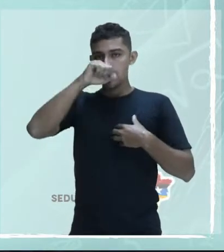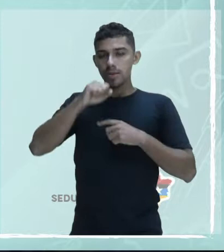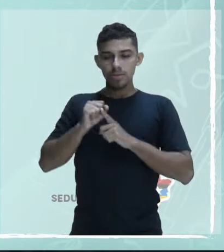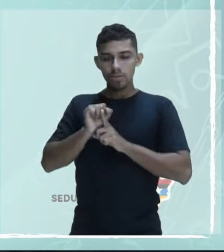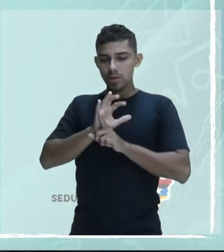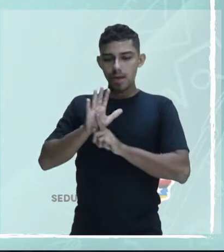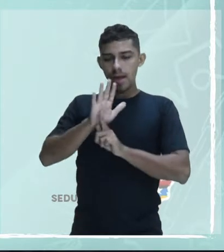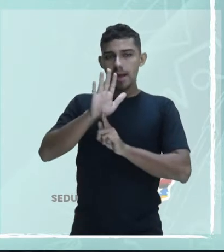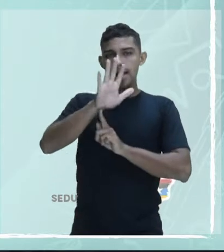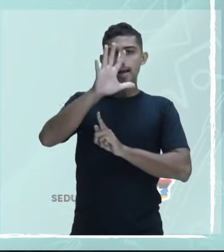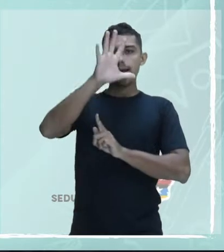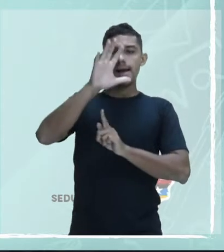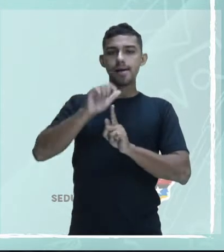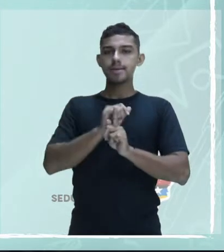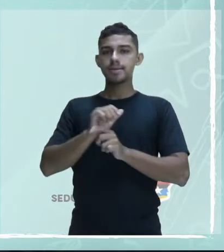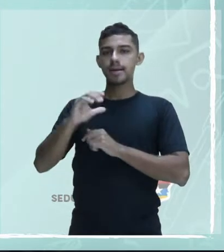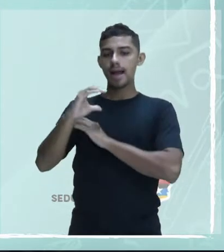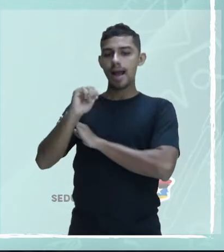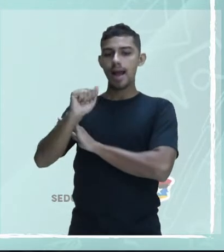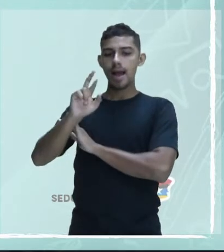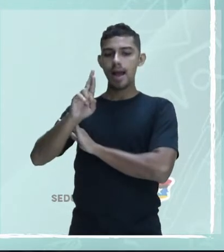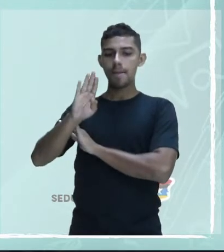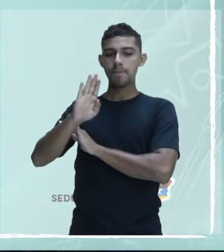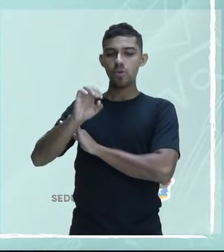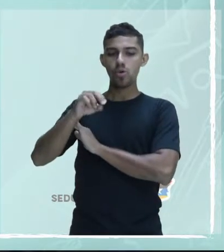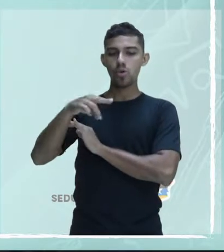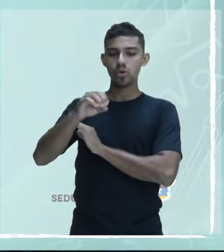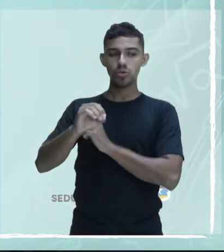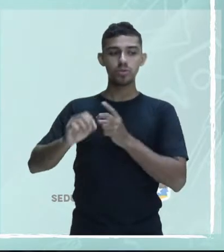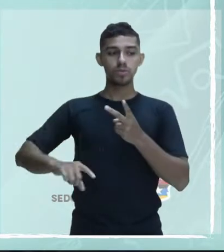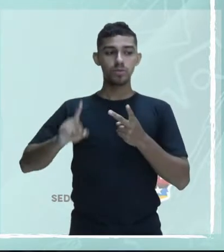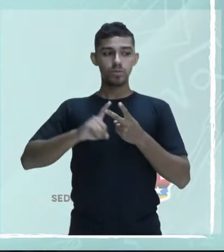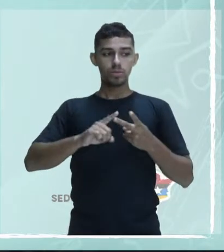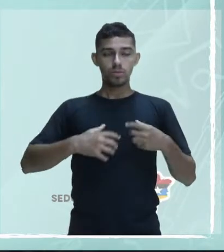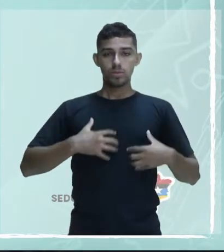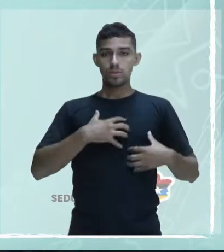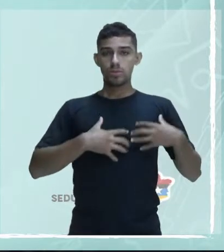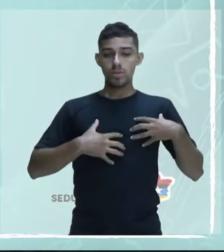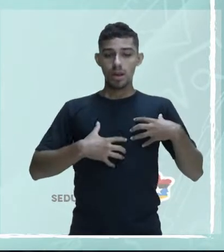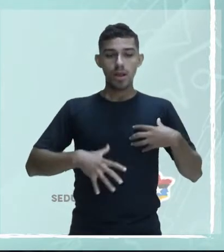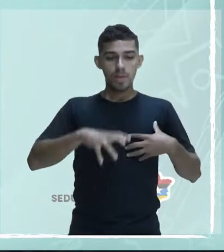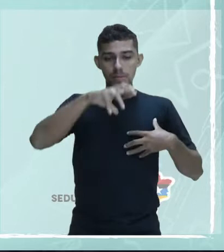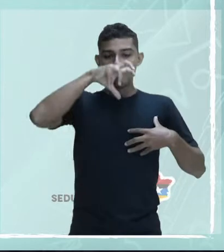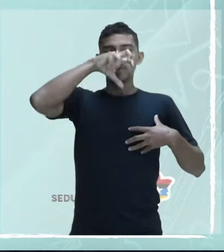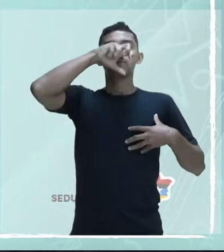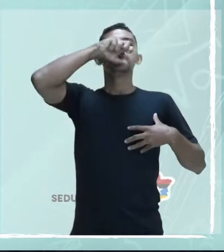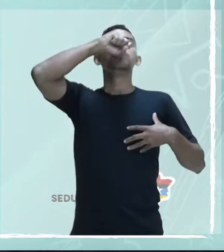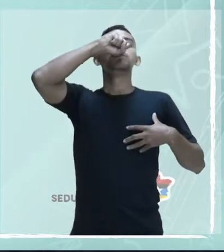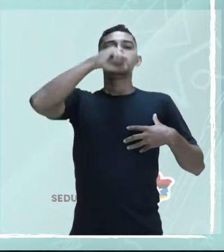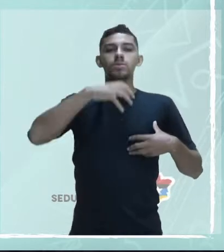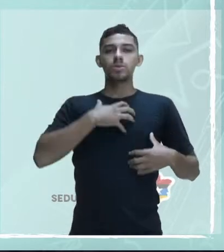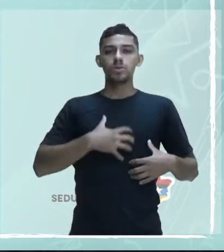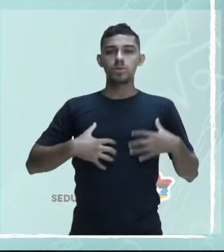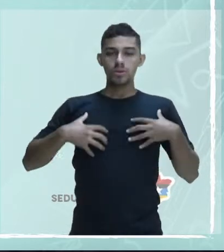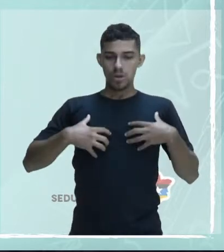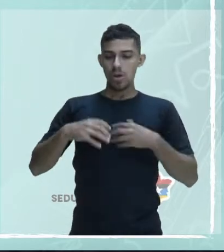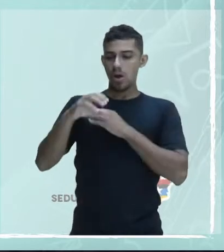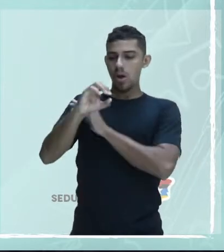sangue desoxigenado. E no lado esquerdo, a presença de sangue rico em oxigênio, que é o